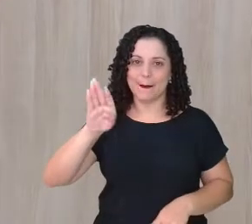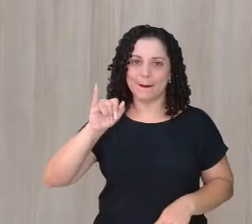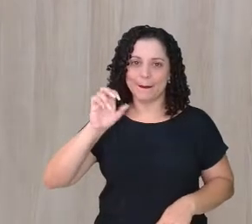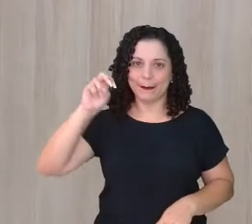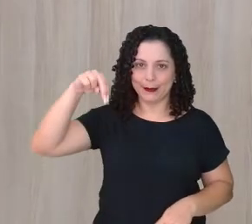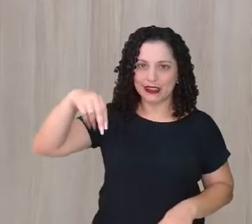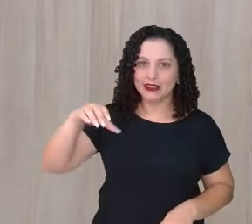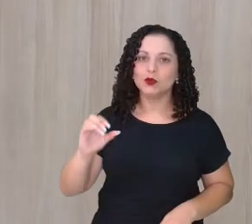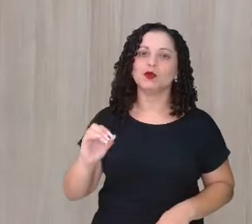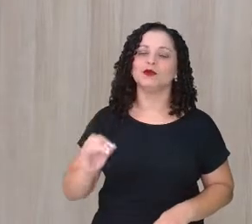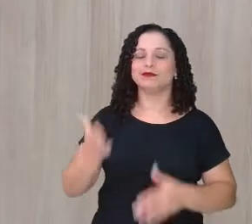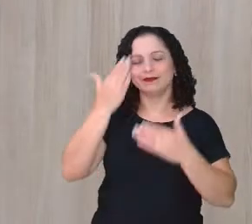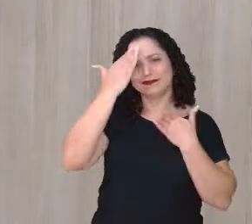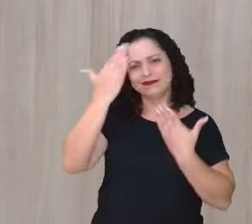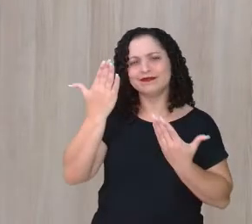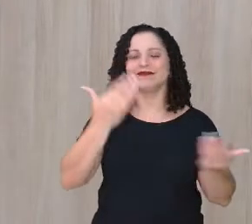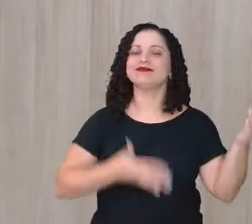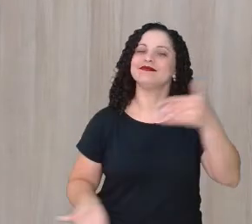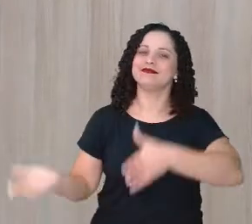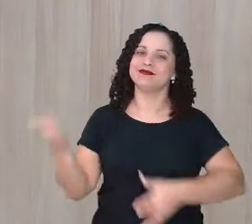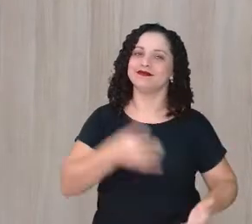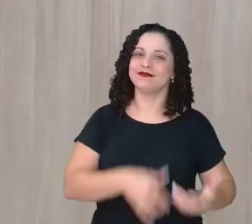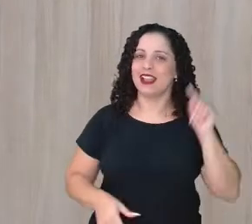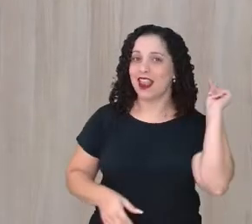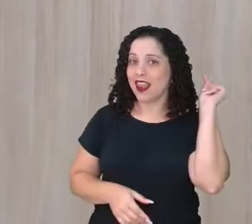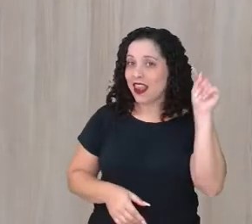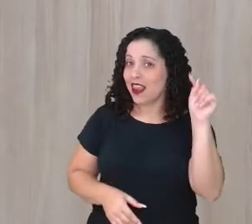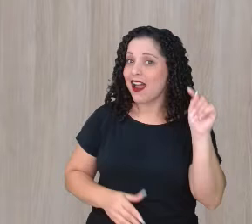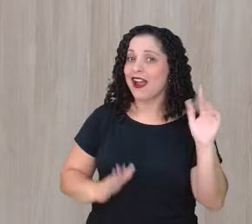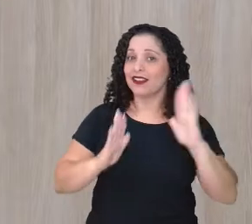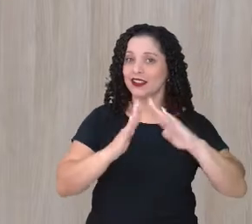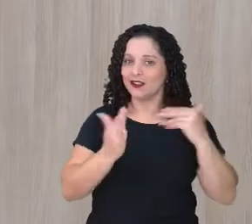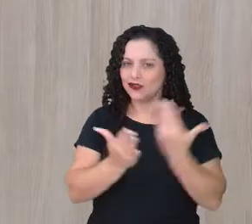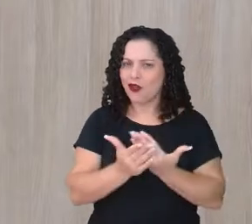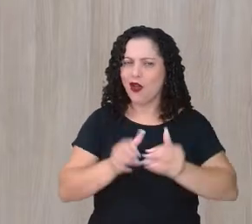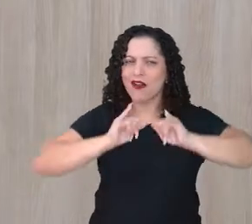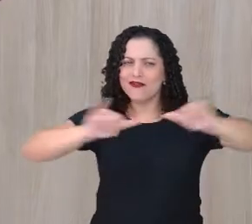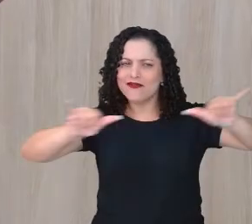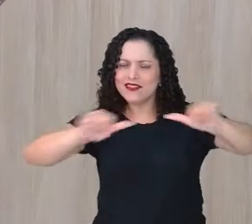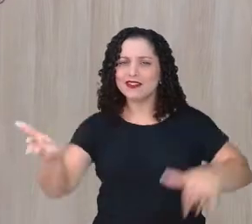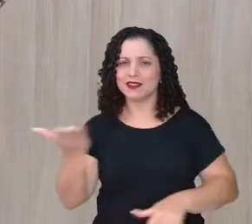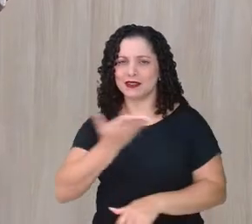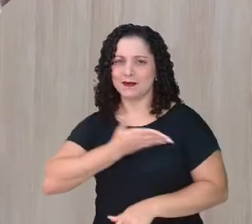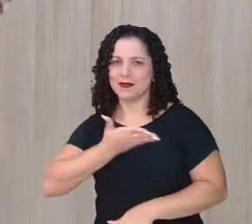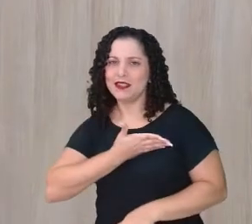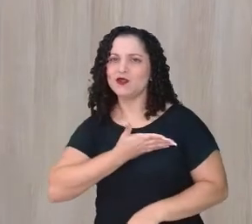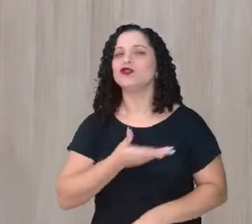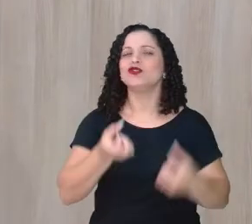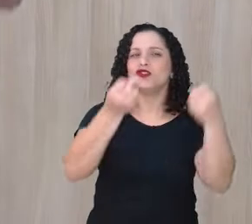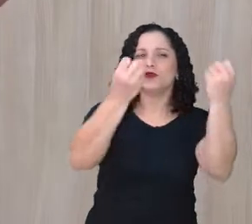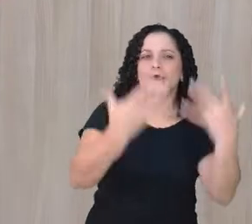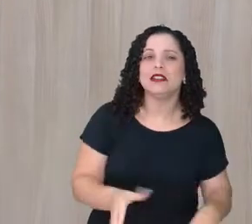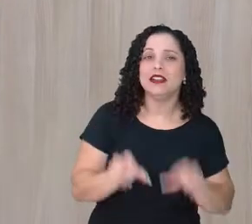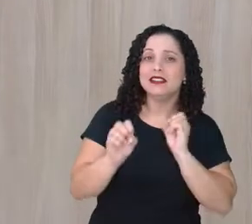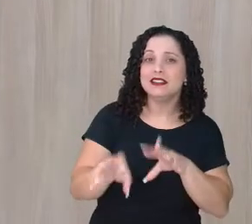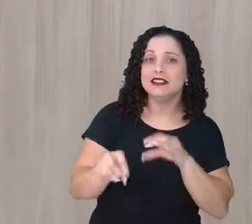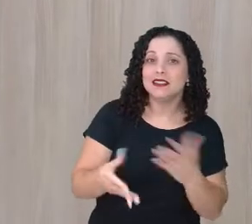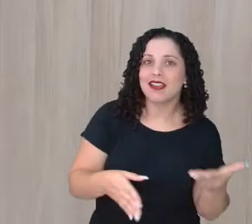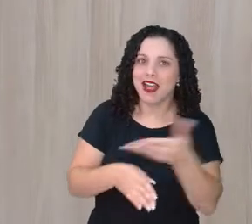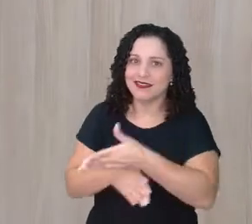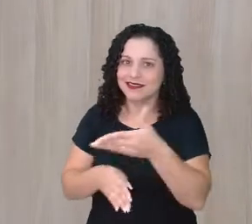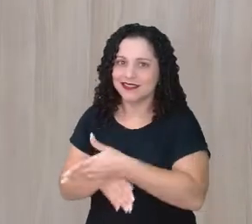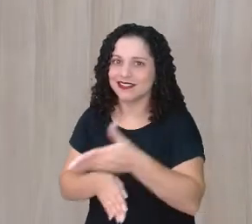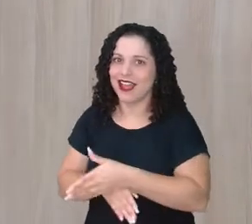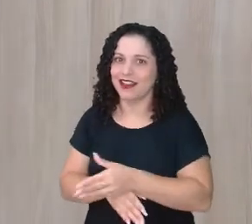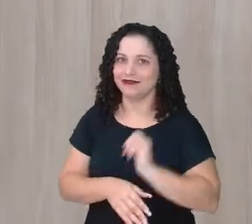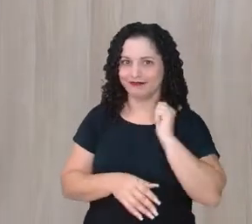felizes com a participação de vocês. Mas lá na escola, chama os outros colegas, ensina como foi que vocês entraram para ter mais gente na nossa